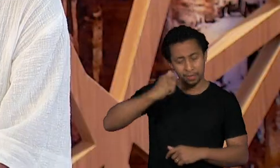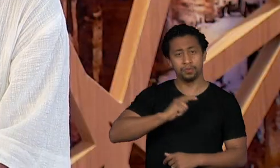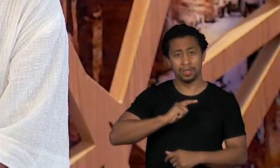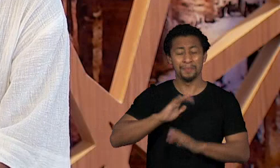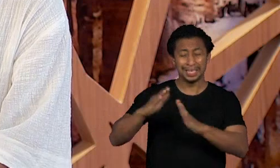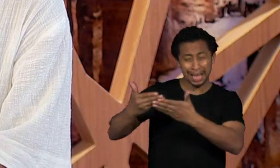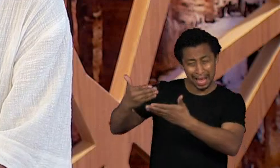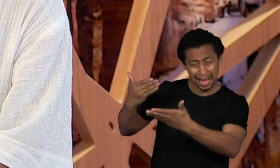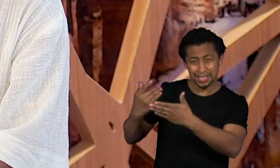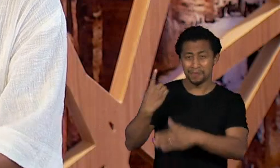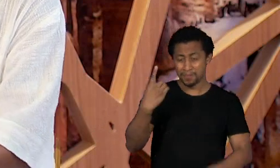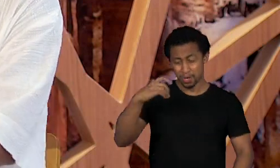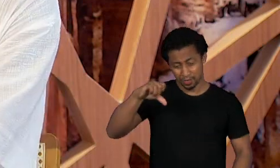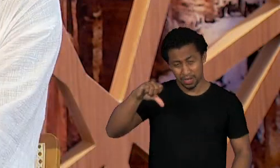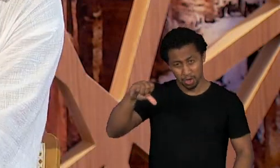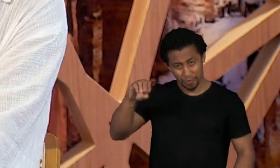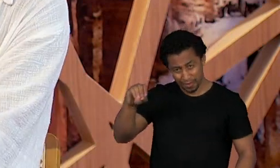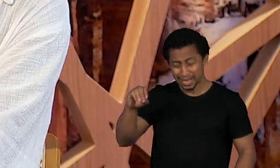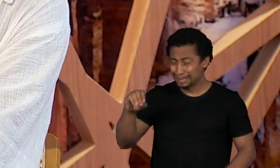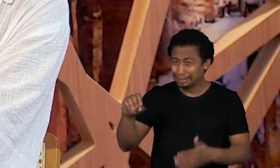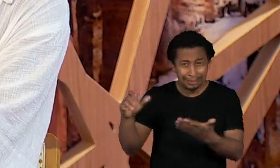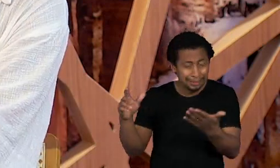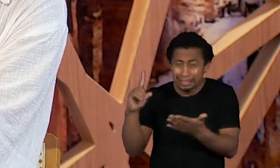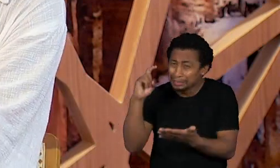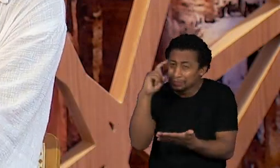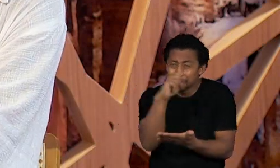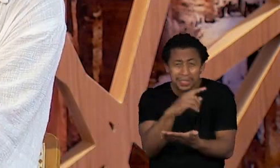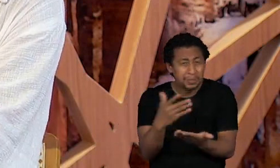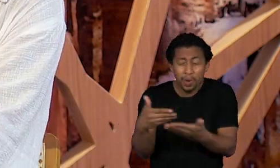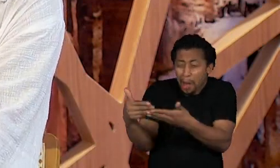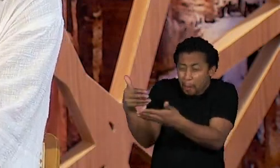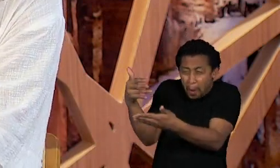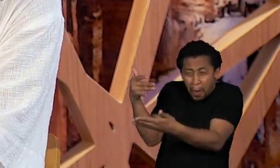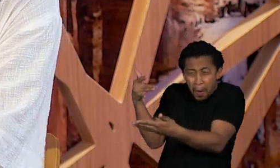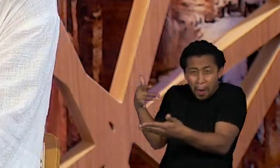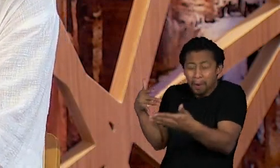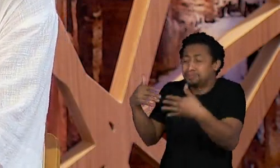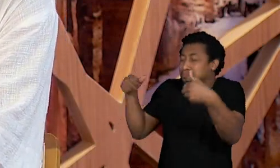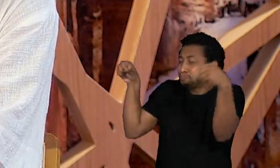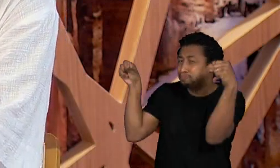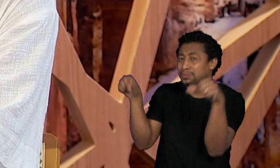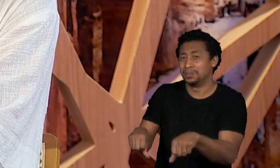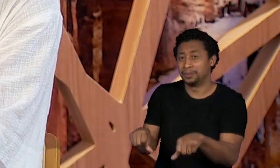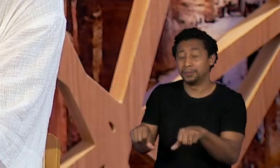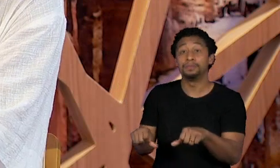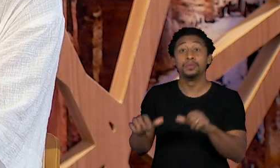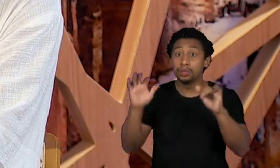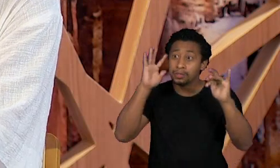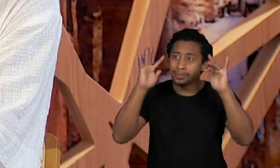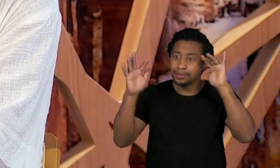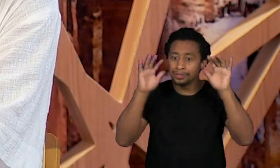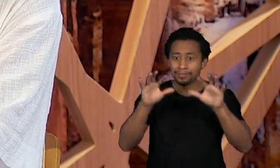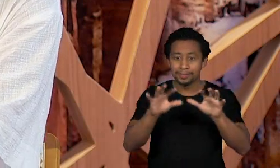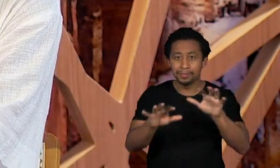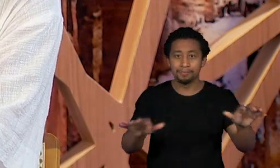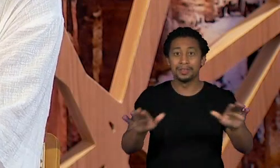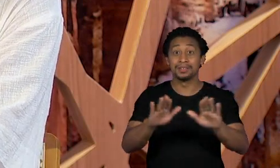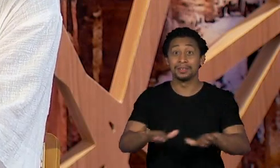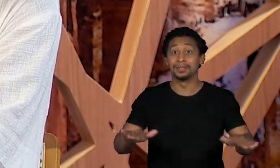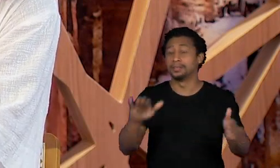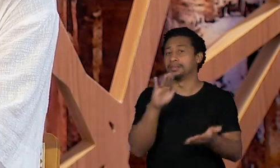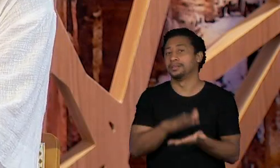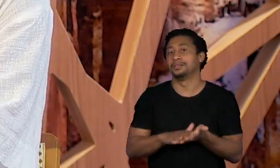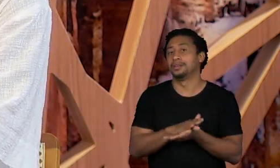né? Antes, pior ainda. Então, se você não cria a possibilidade de um imaginário para as crianças, como é que elas vão